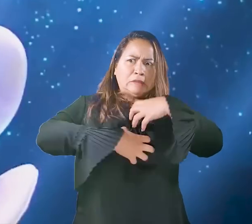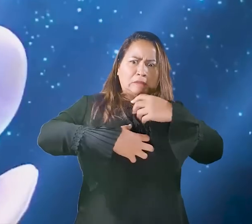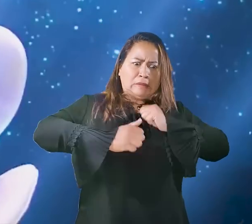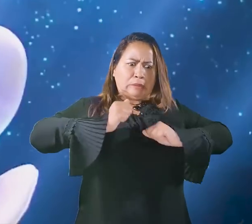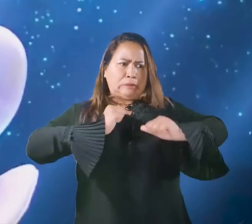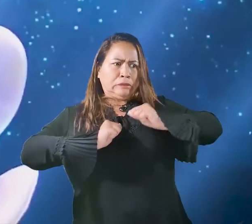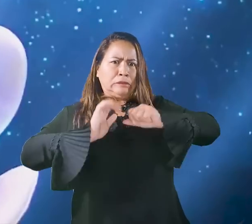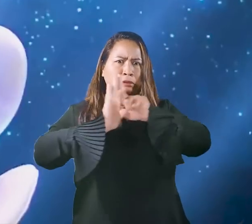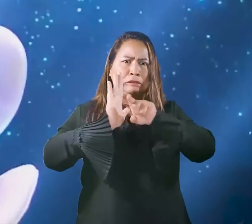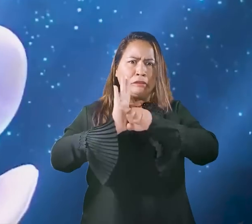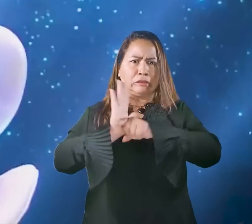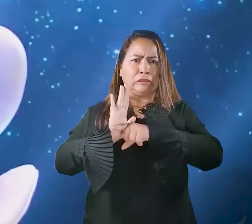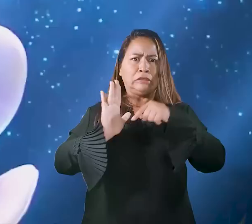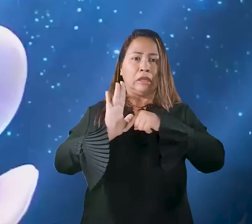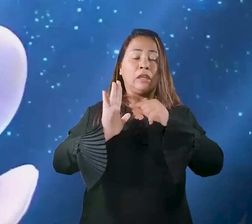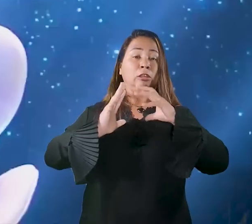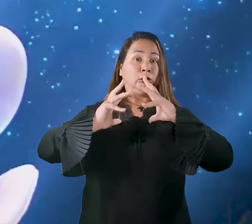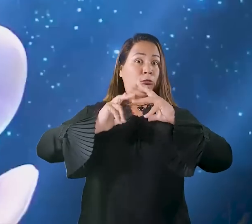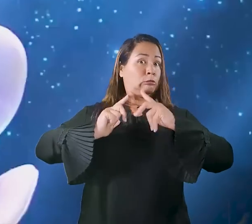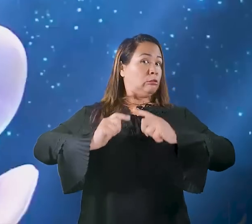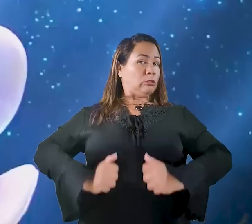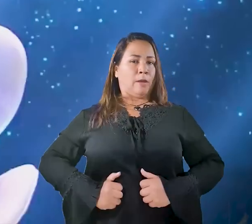curado, ele traz para você.